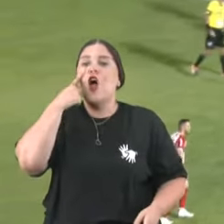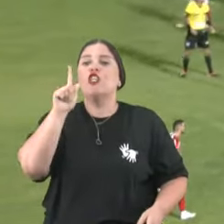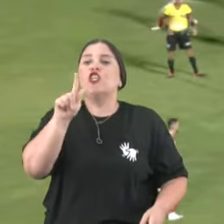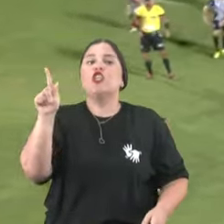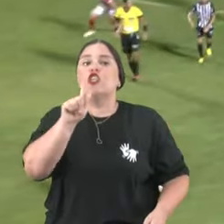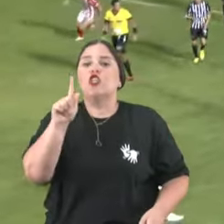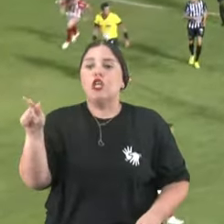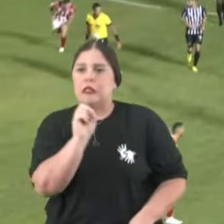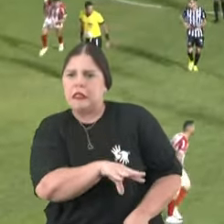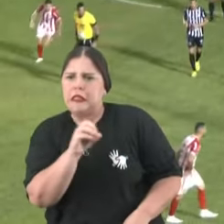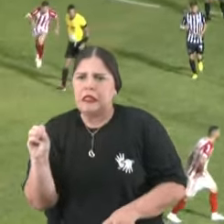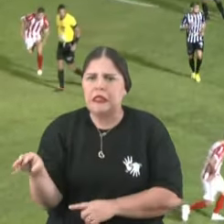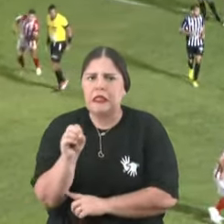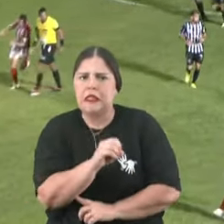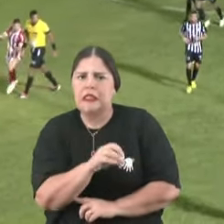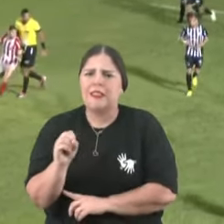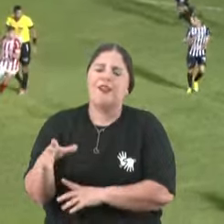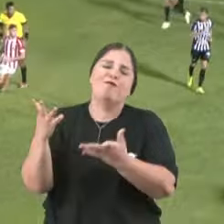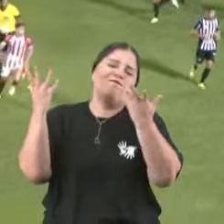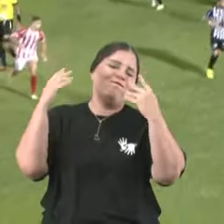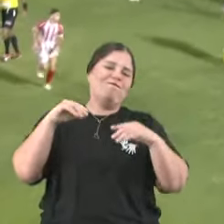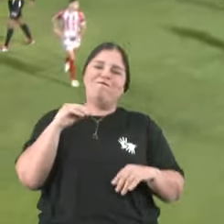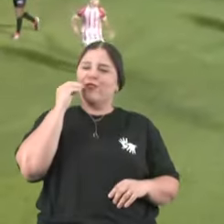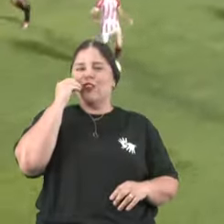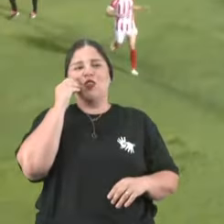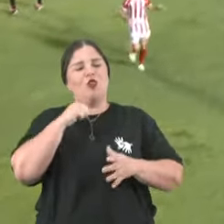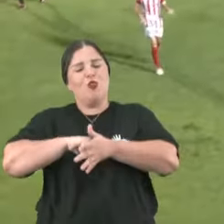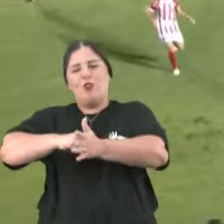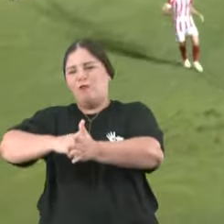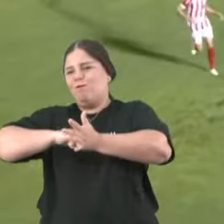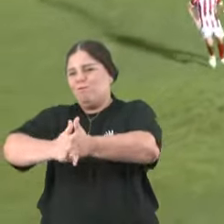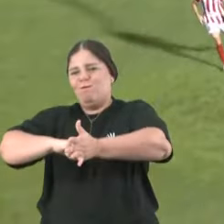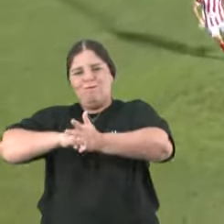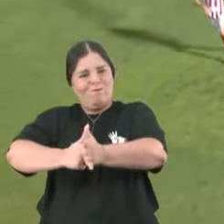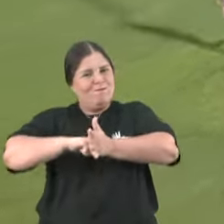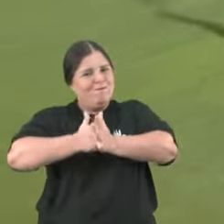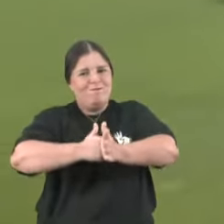Tenta a jogada individual. Acaba ficando na marcação.